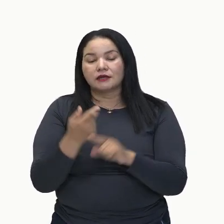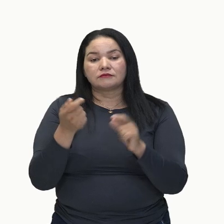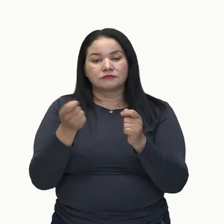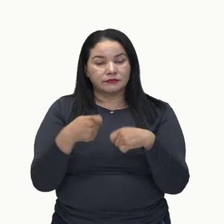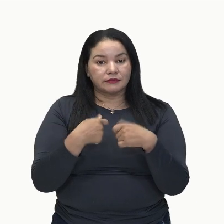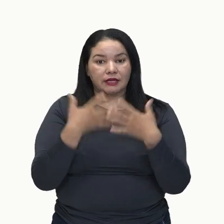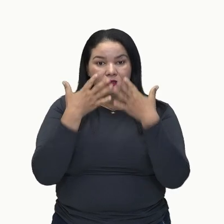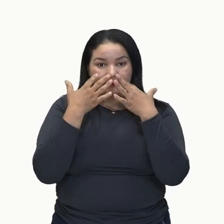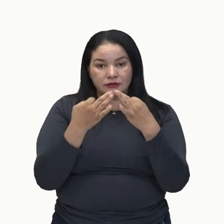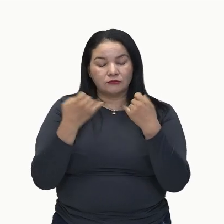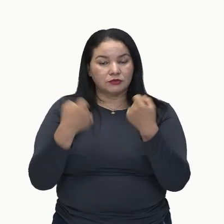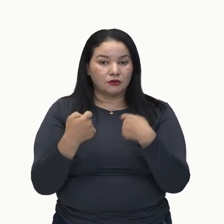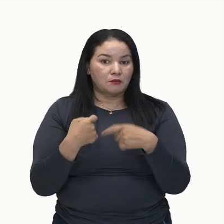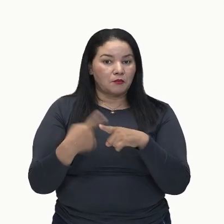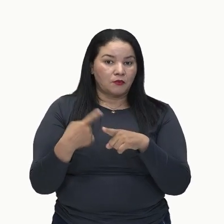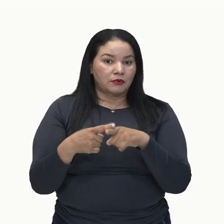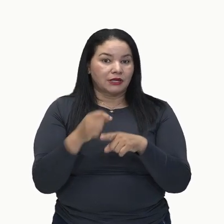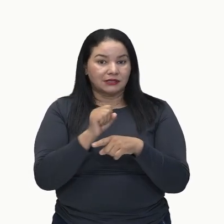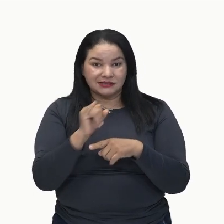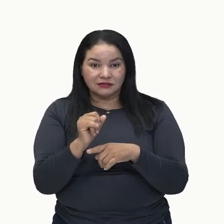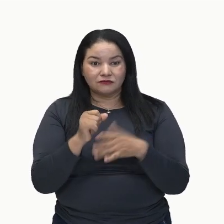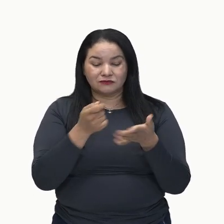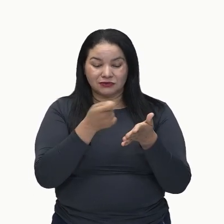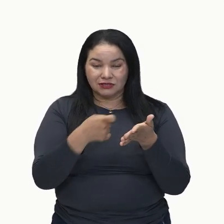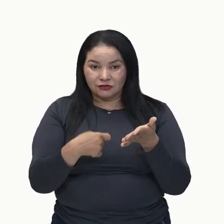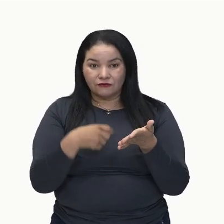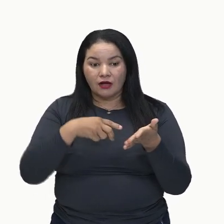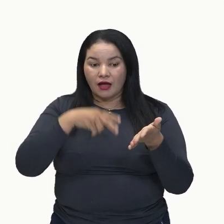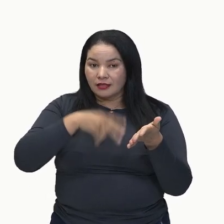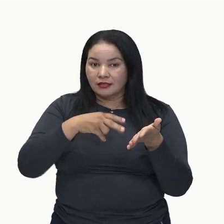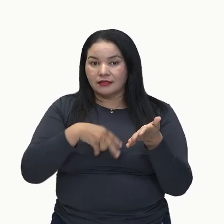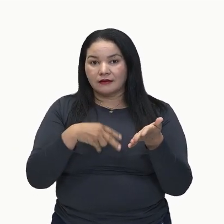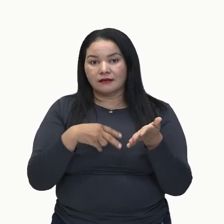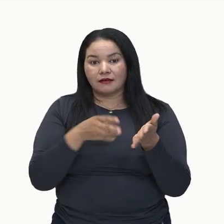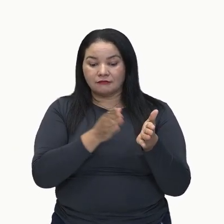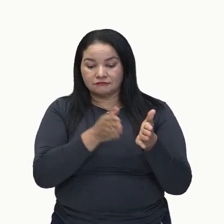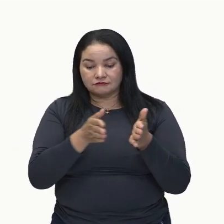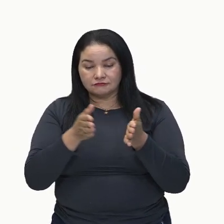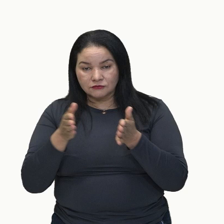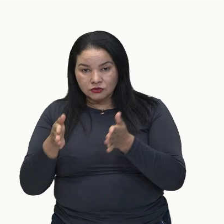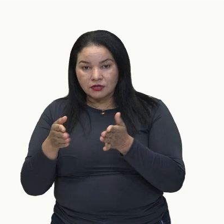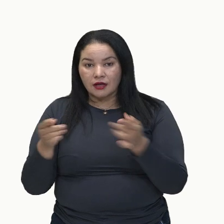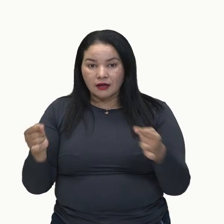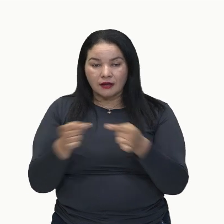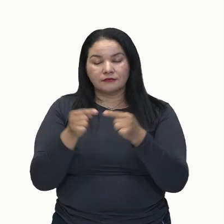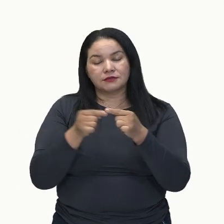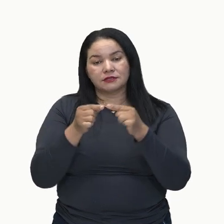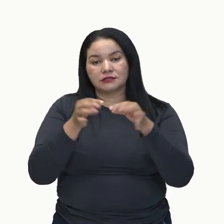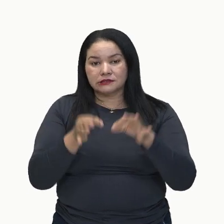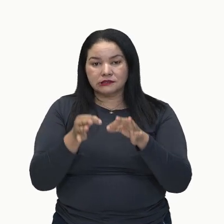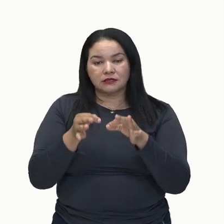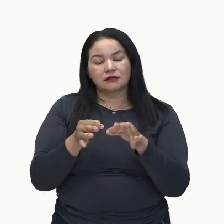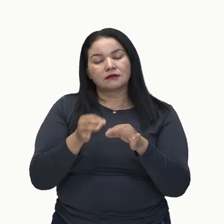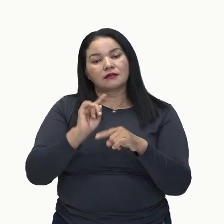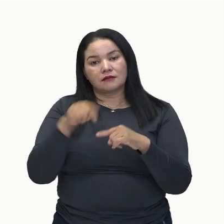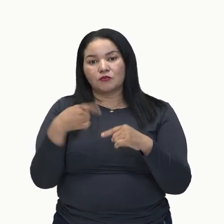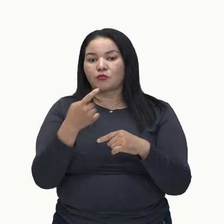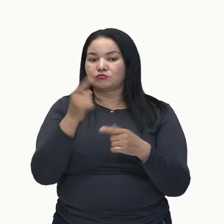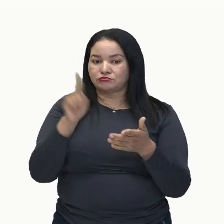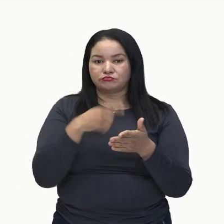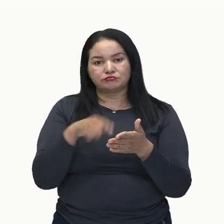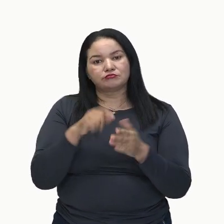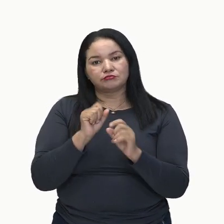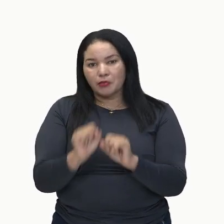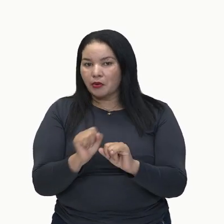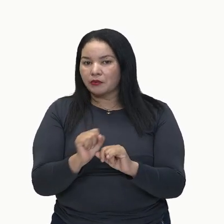pode invalidar tudo o que você escreveu se você não traz esses elementos de forma correta. De preferência, faça 2